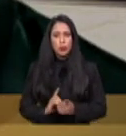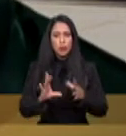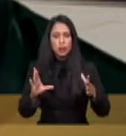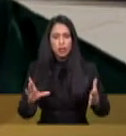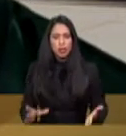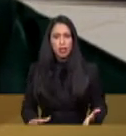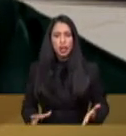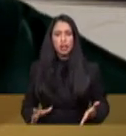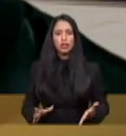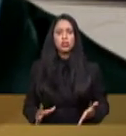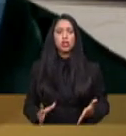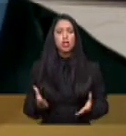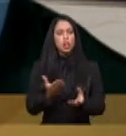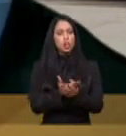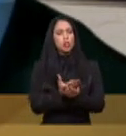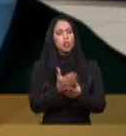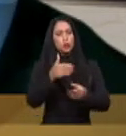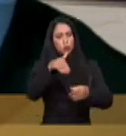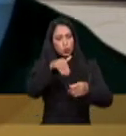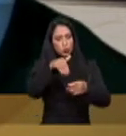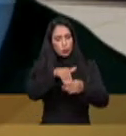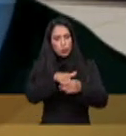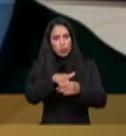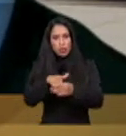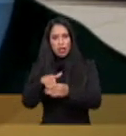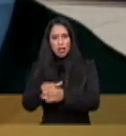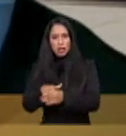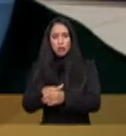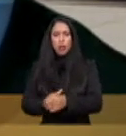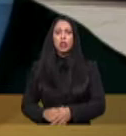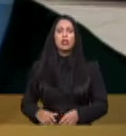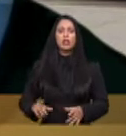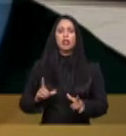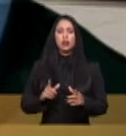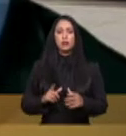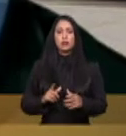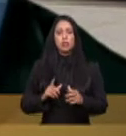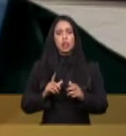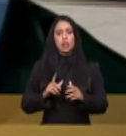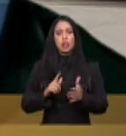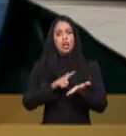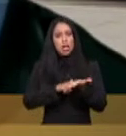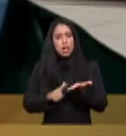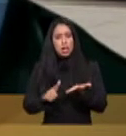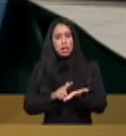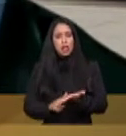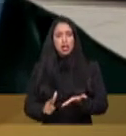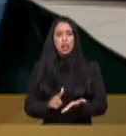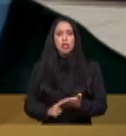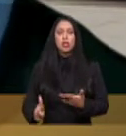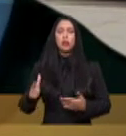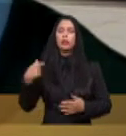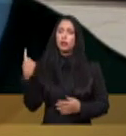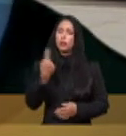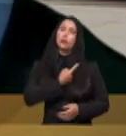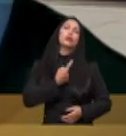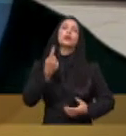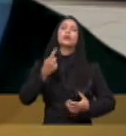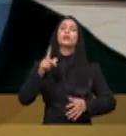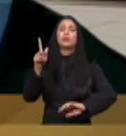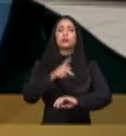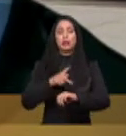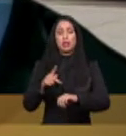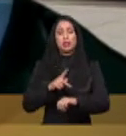da lisura do processo eleitoral em nosso país, que têm sido, infelizmente, atacadas frontalmente nos